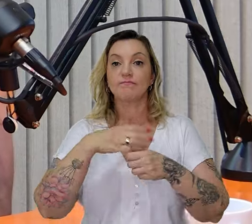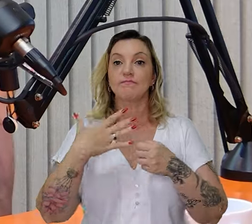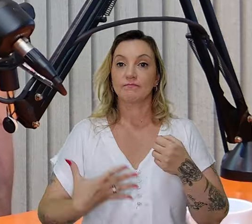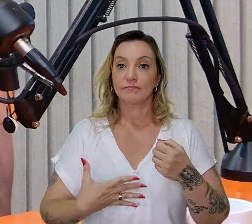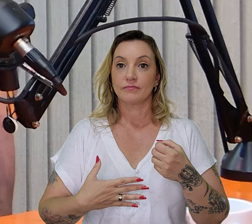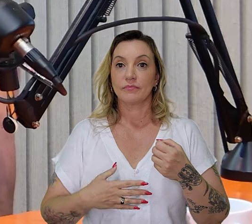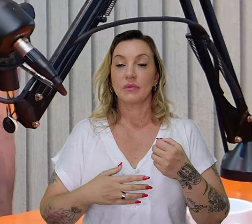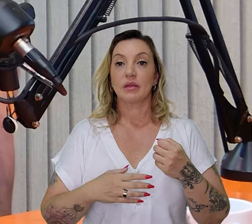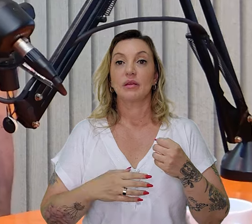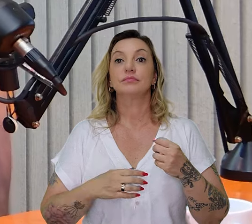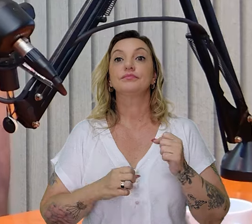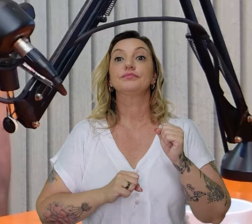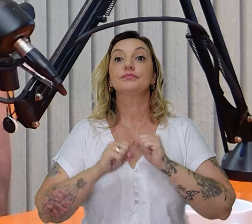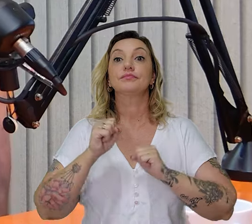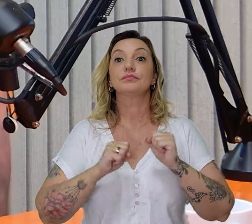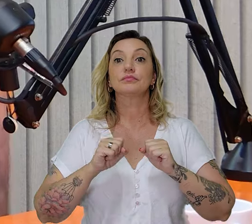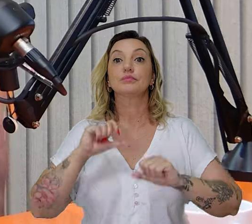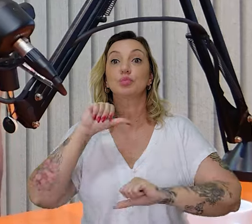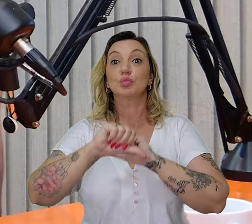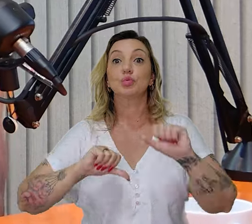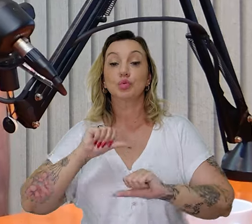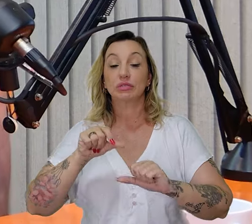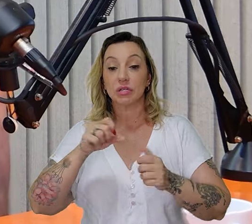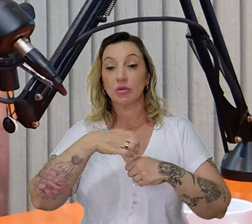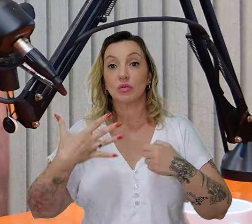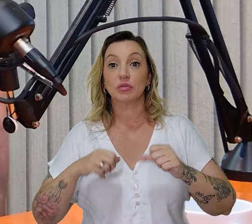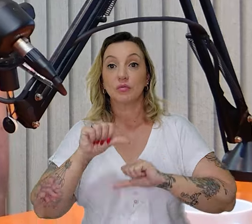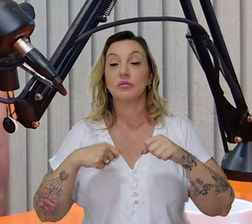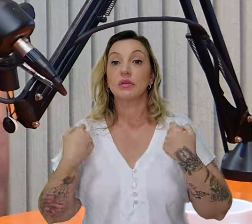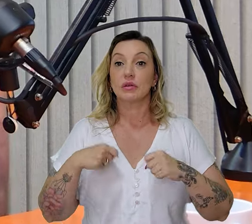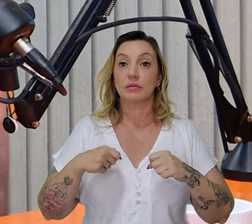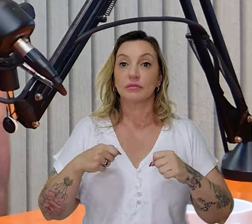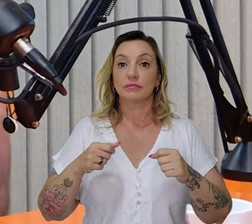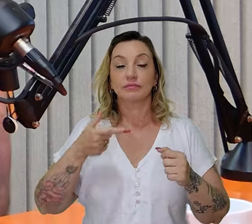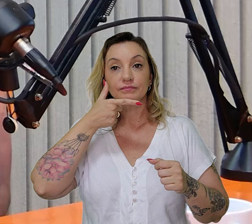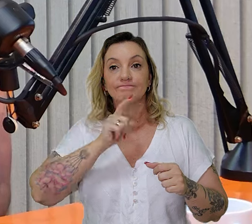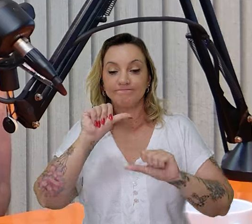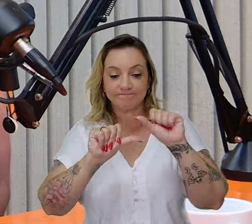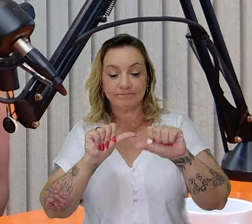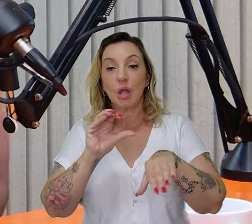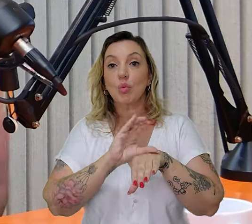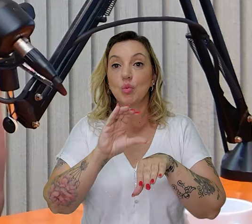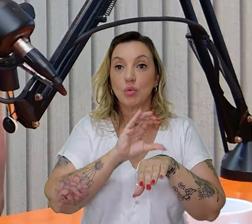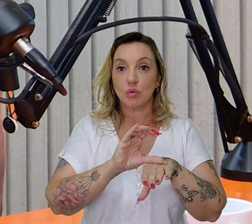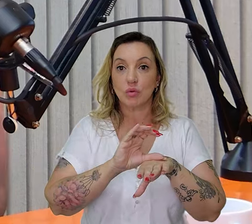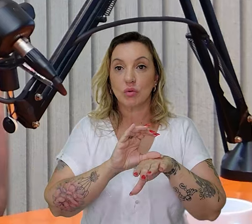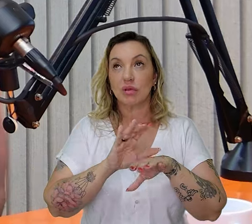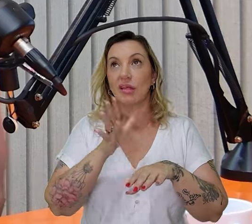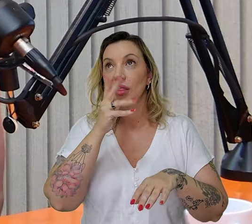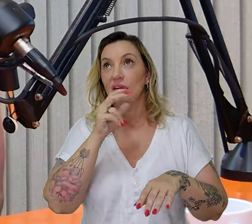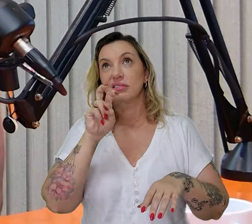aquele conteúdo precisa mudar e para você poder alterar aquele curso você vai levar 5 6 10